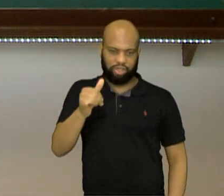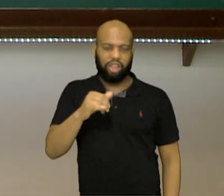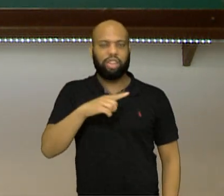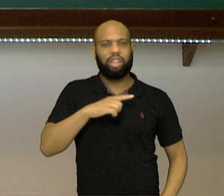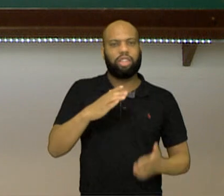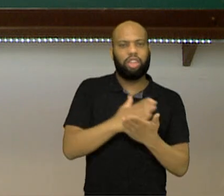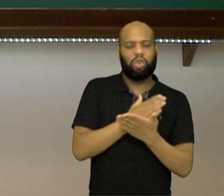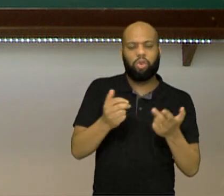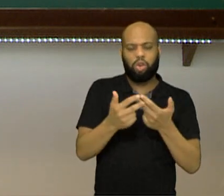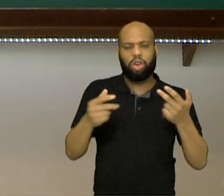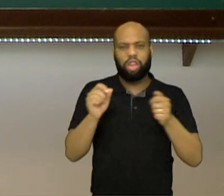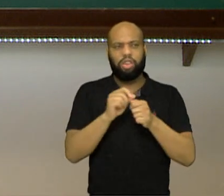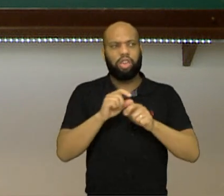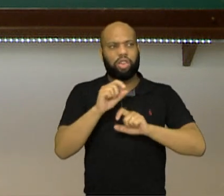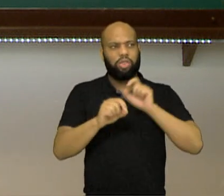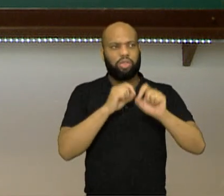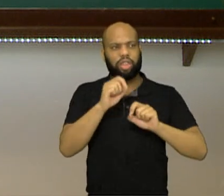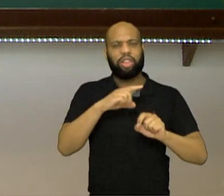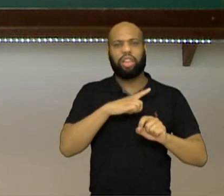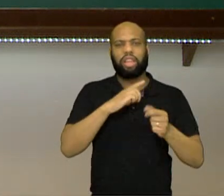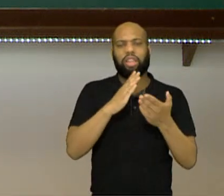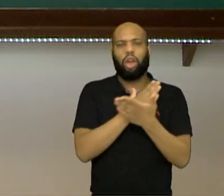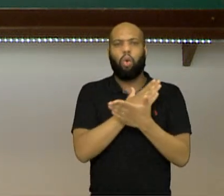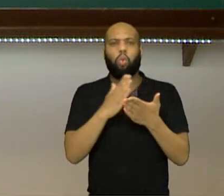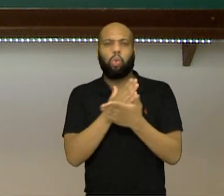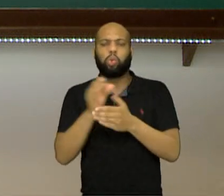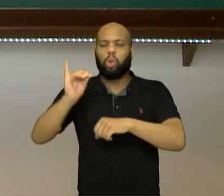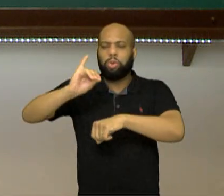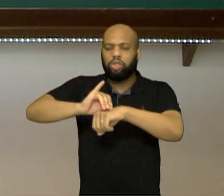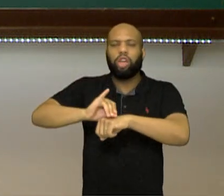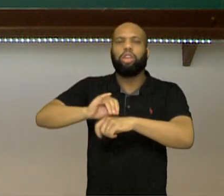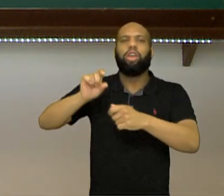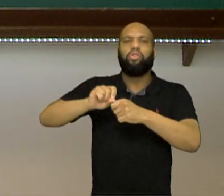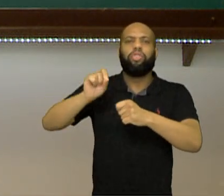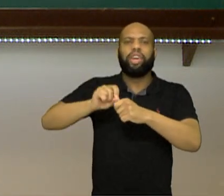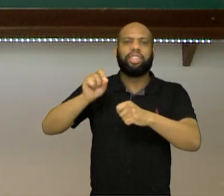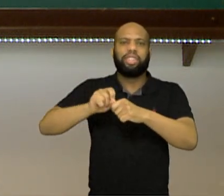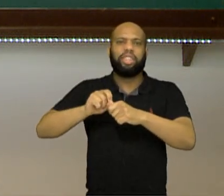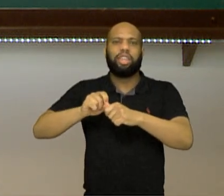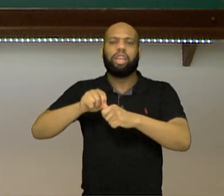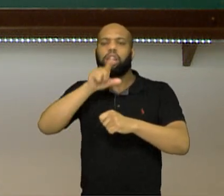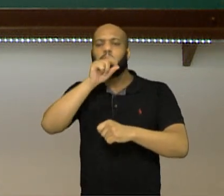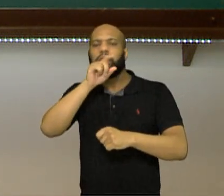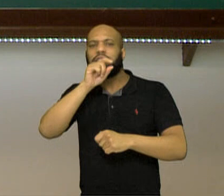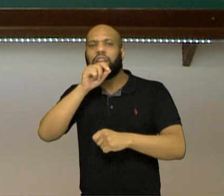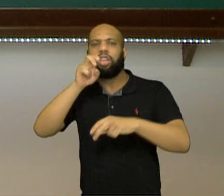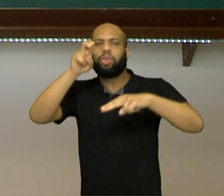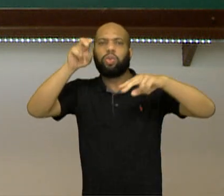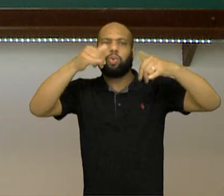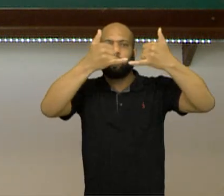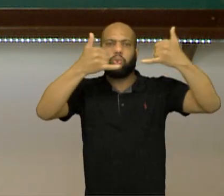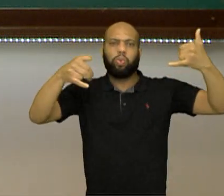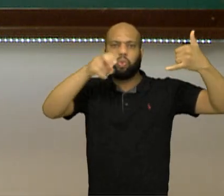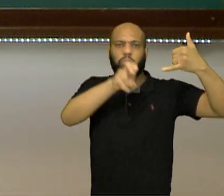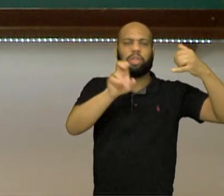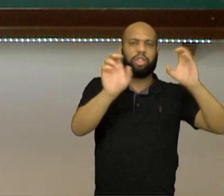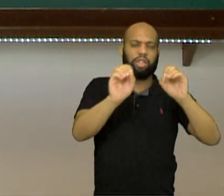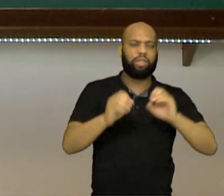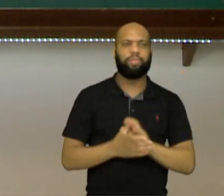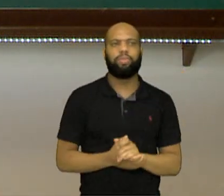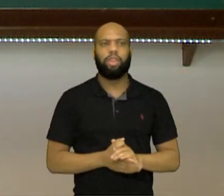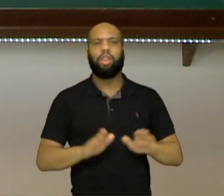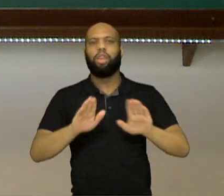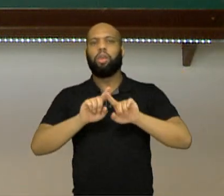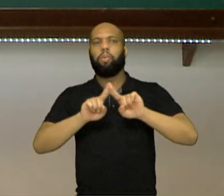então colocando espantalhos para eles não ficarem nos fios de alta tensão, né? Bom,